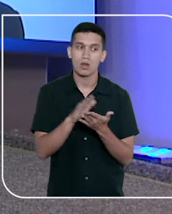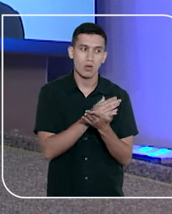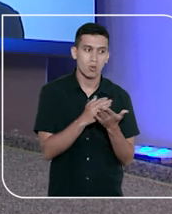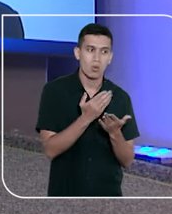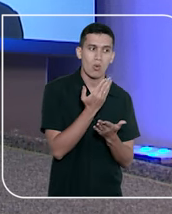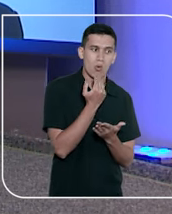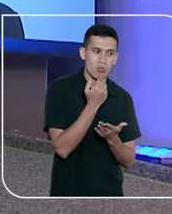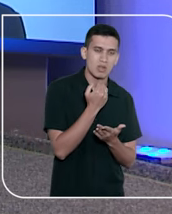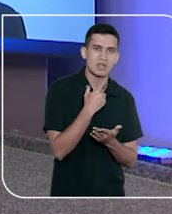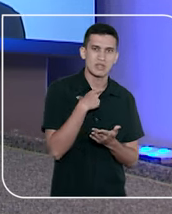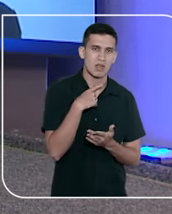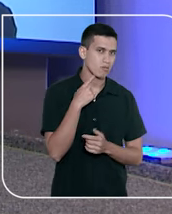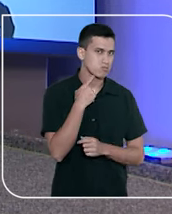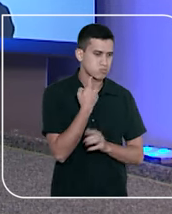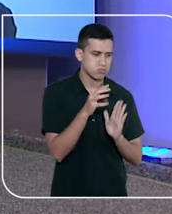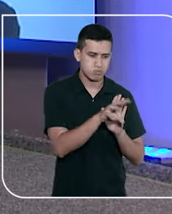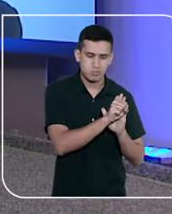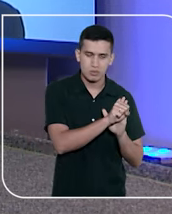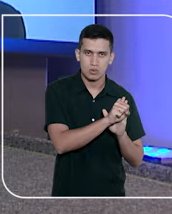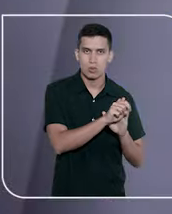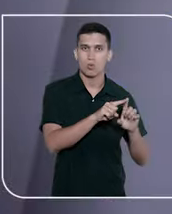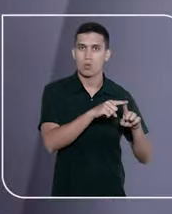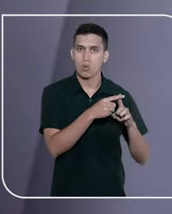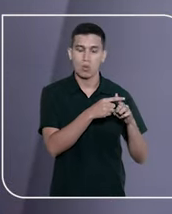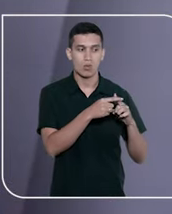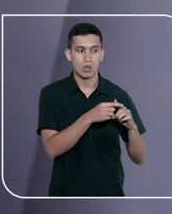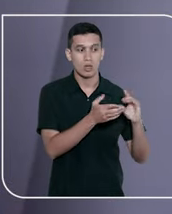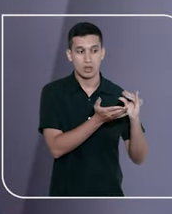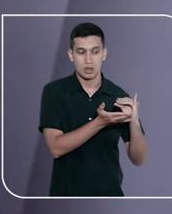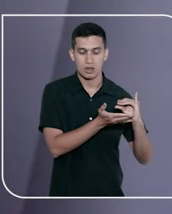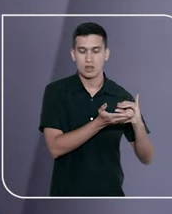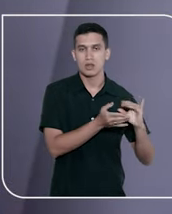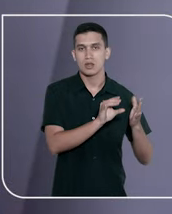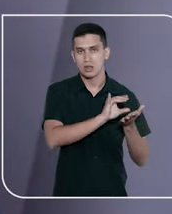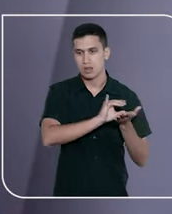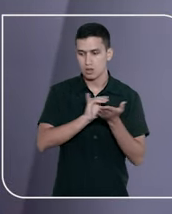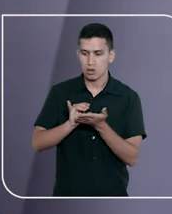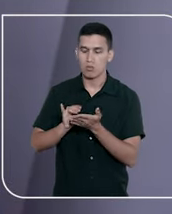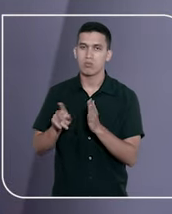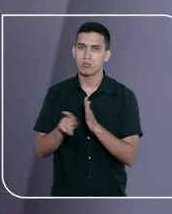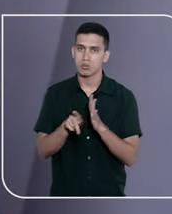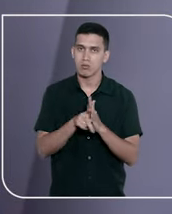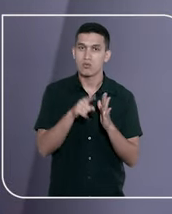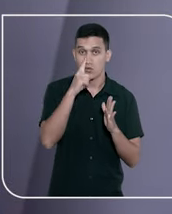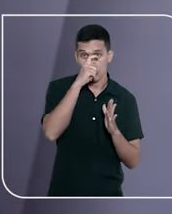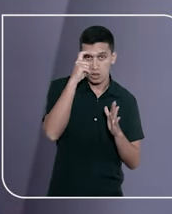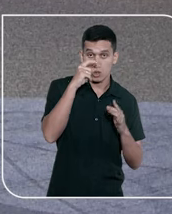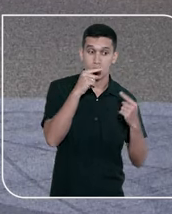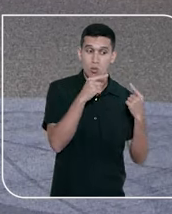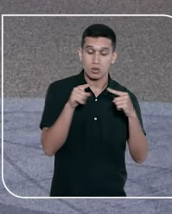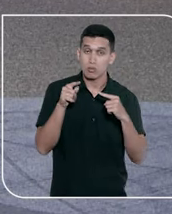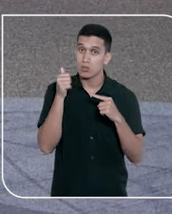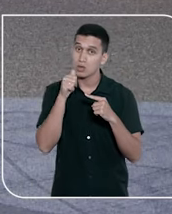corpo estranho, indenização por violência contra a mulher, no âmbito doméstico e